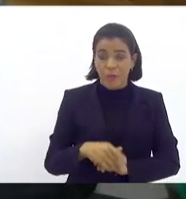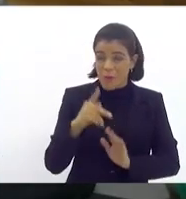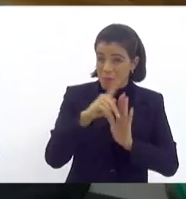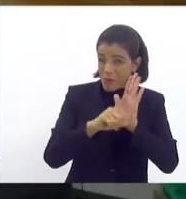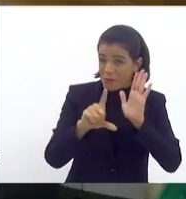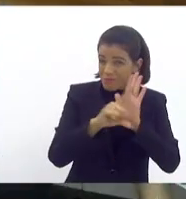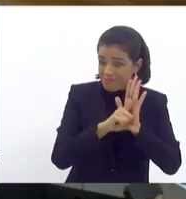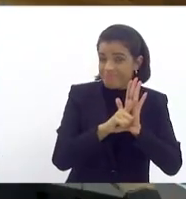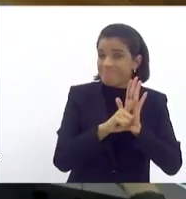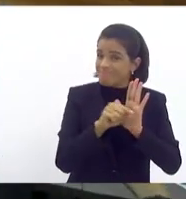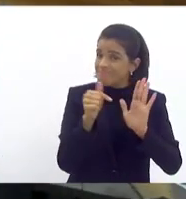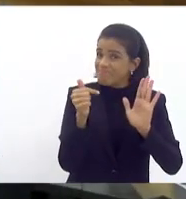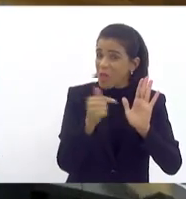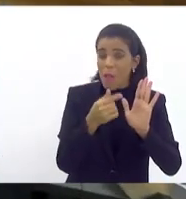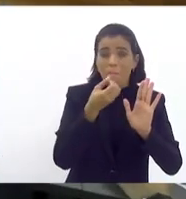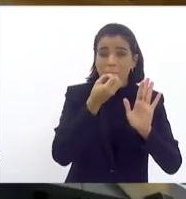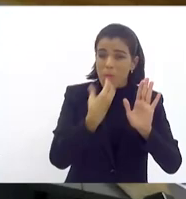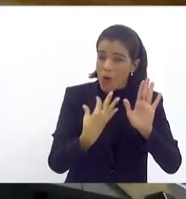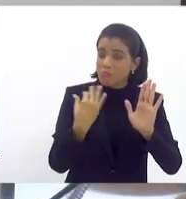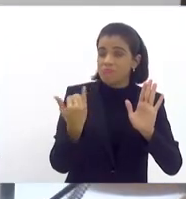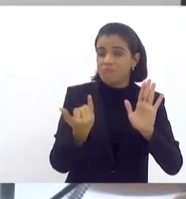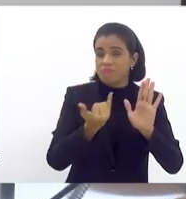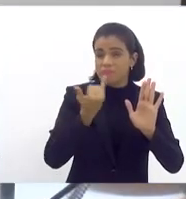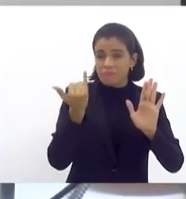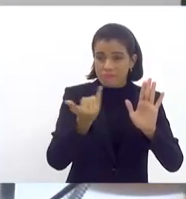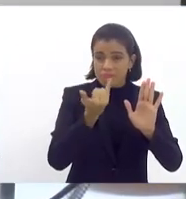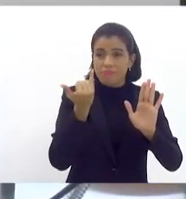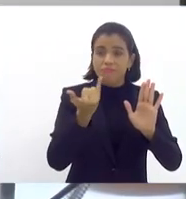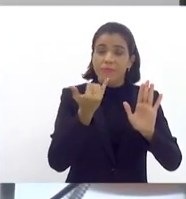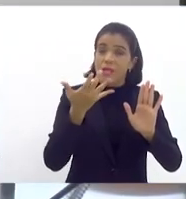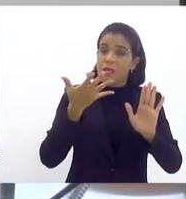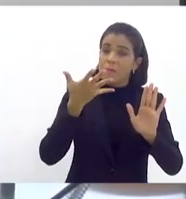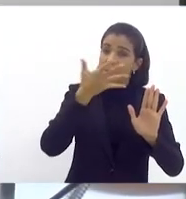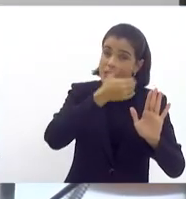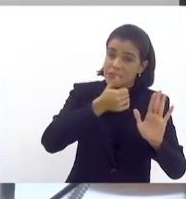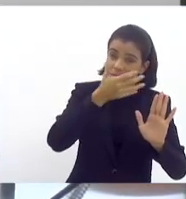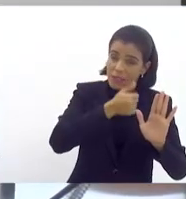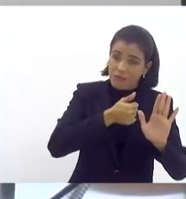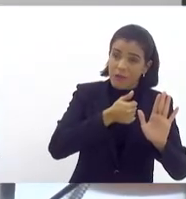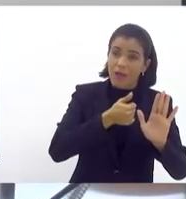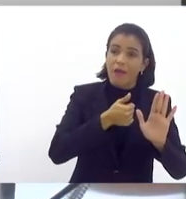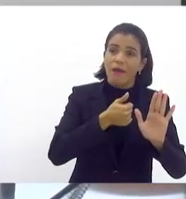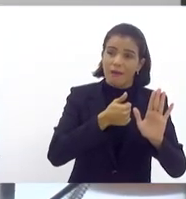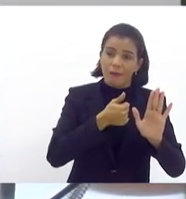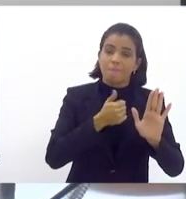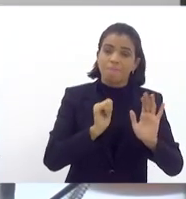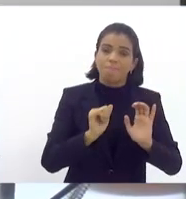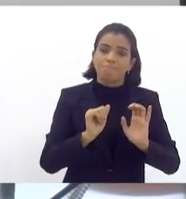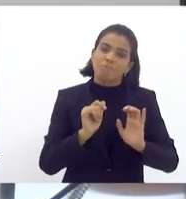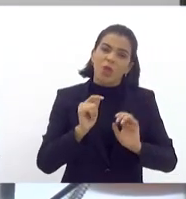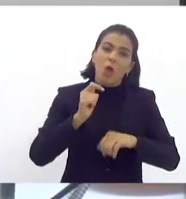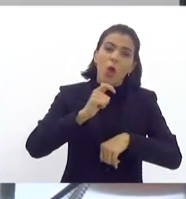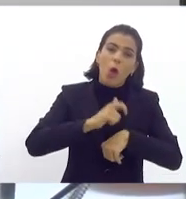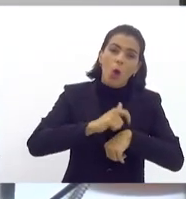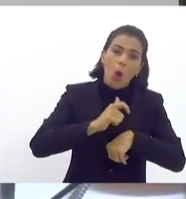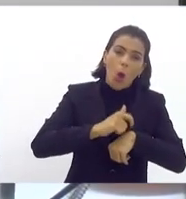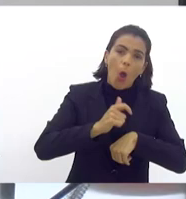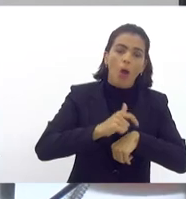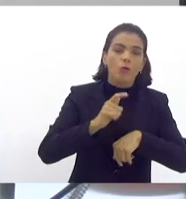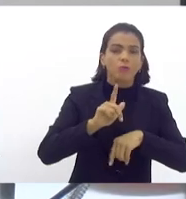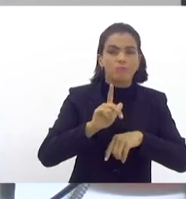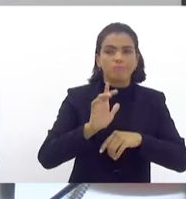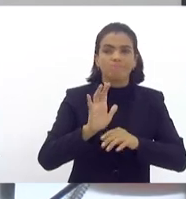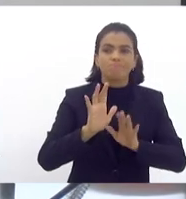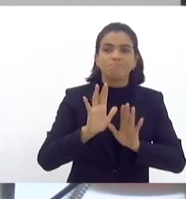lei, meritoriamente, é muito bom e importante para salvaguardar o projeto no eventual vício de iniciativa. Eu